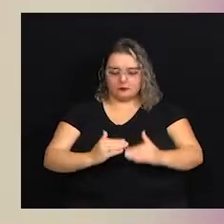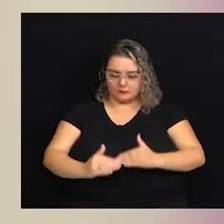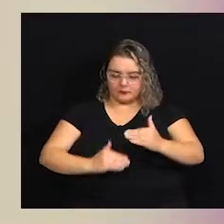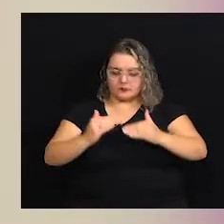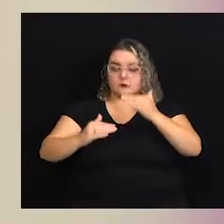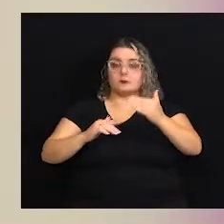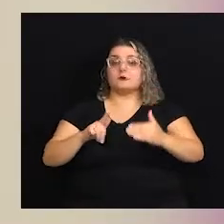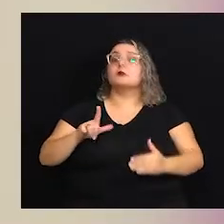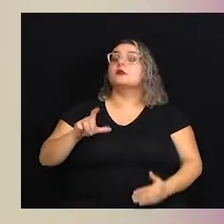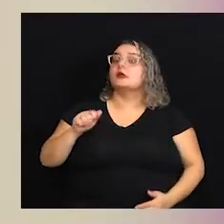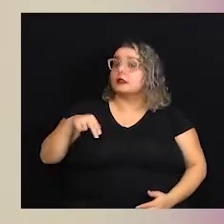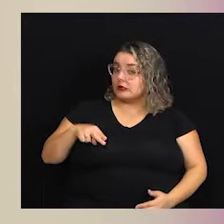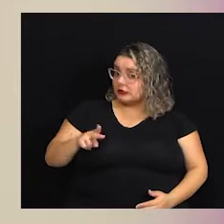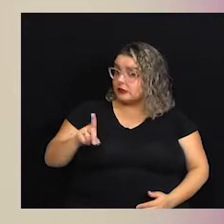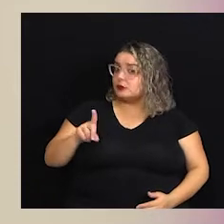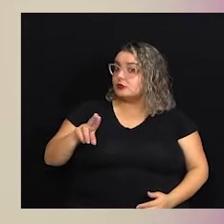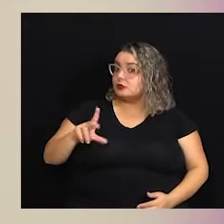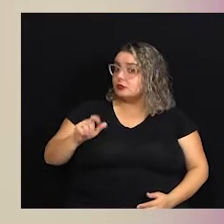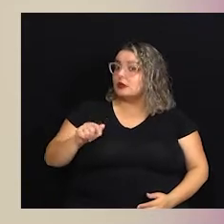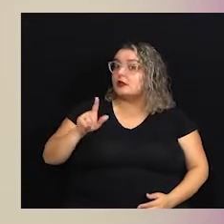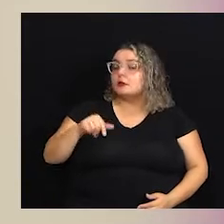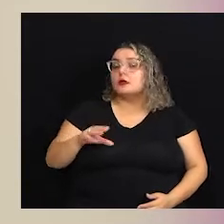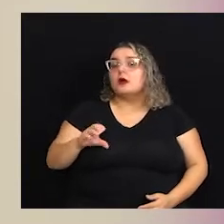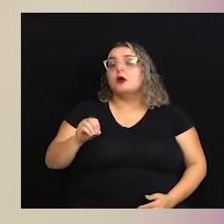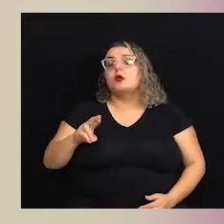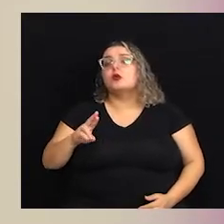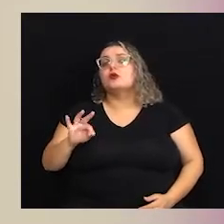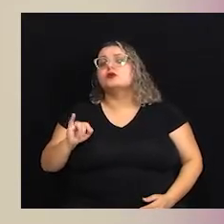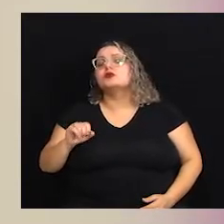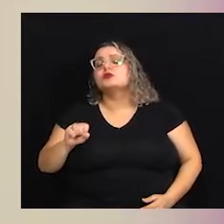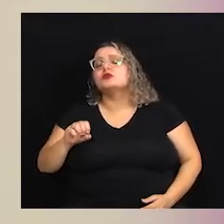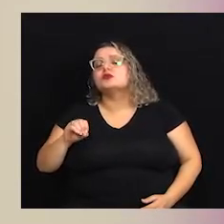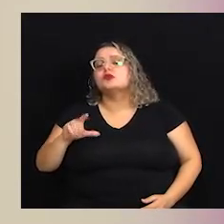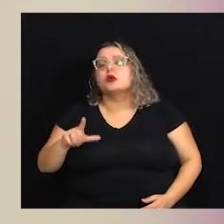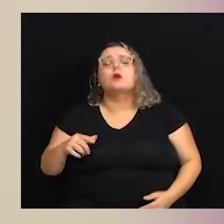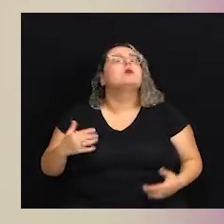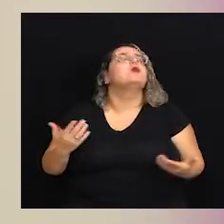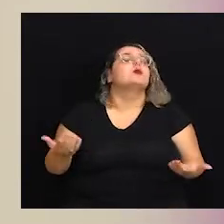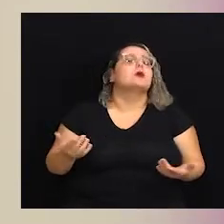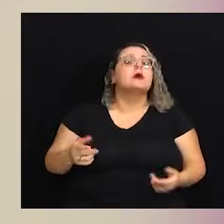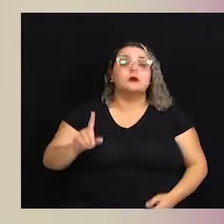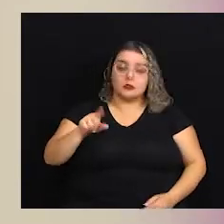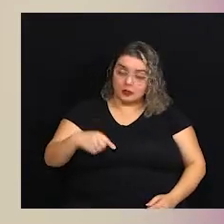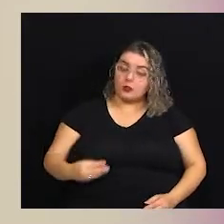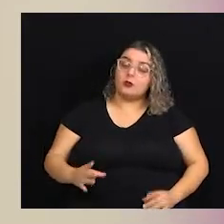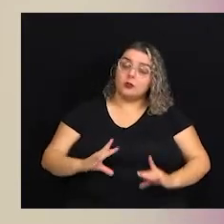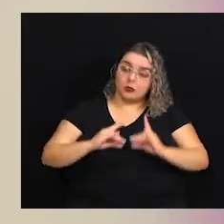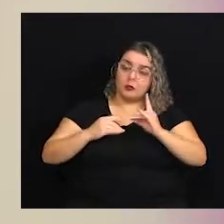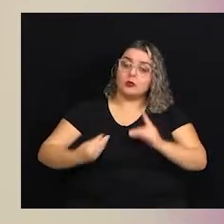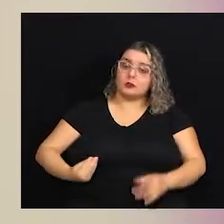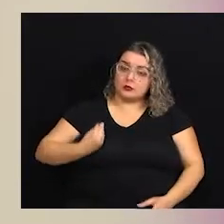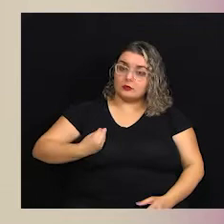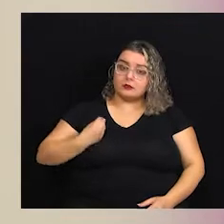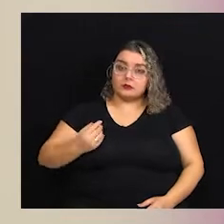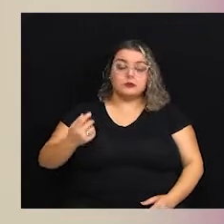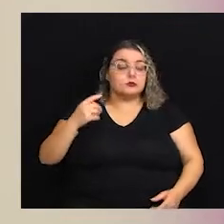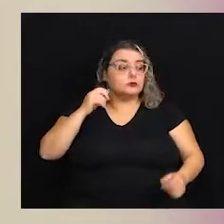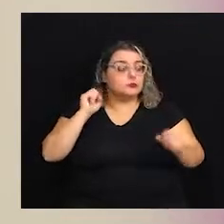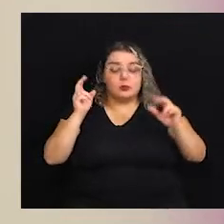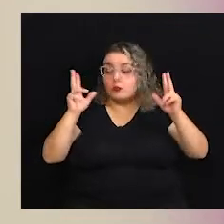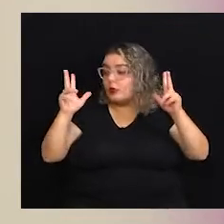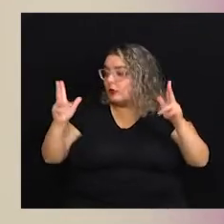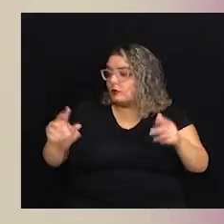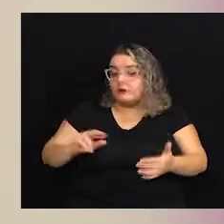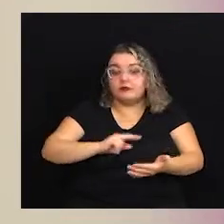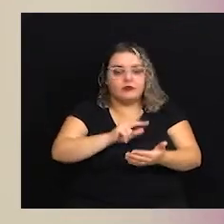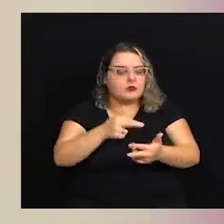produzidos por essa glândula vão para produzir cortisol. Por que cortisol? Porque é o hormônio da sobrevivência. É aquele hormônio que você está ligada, que